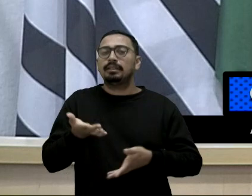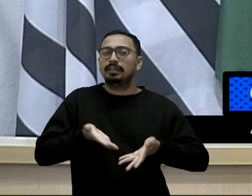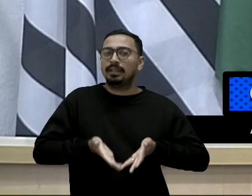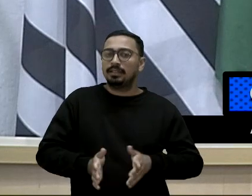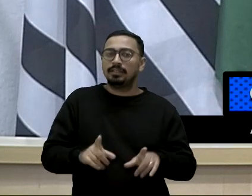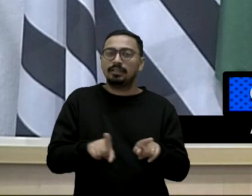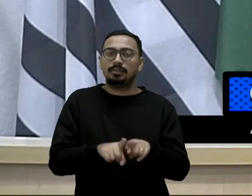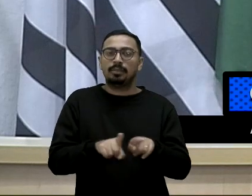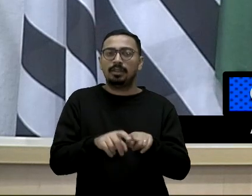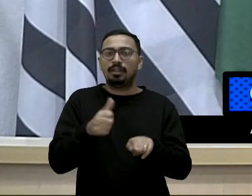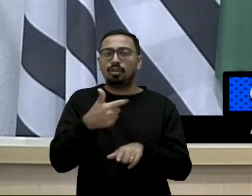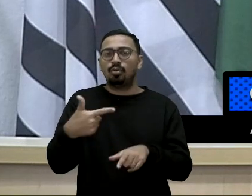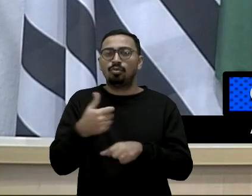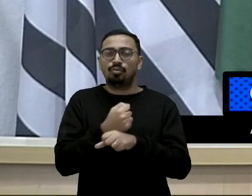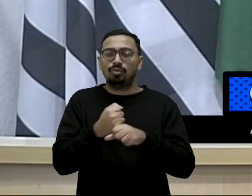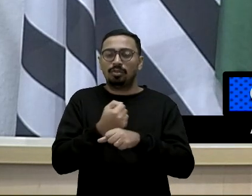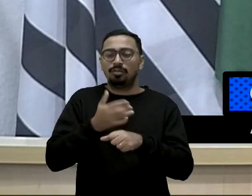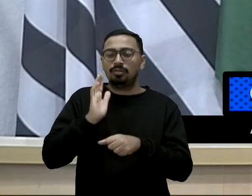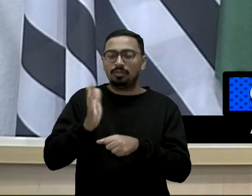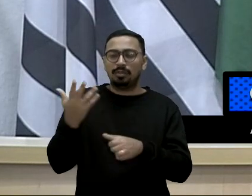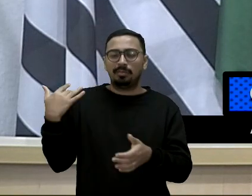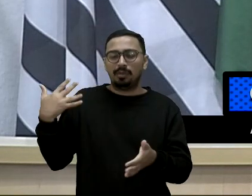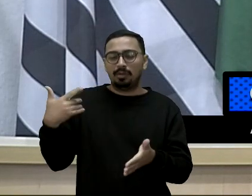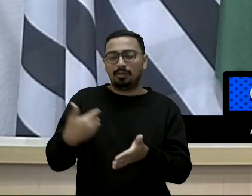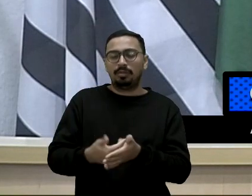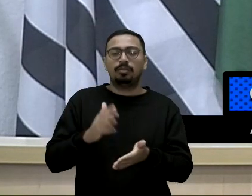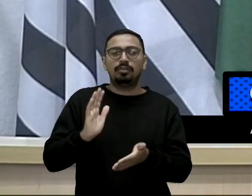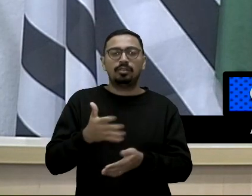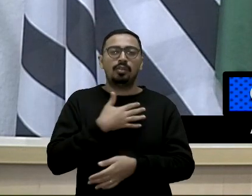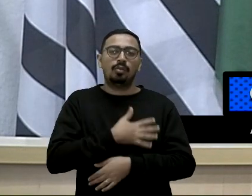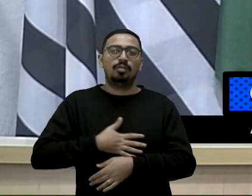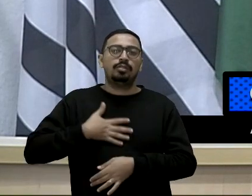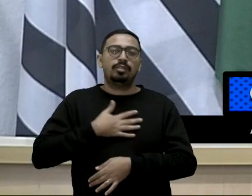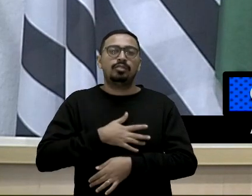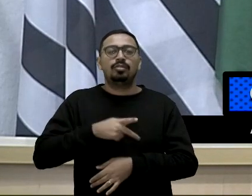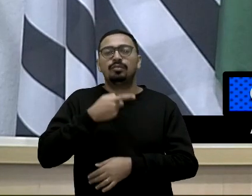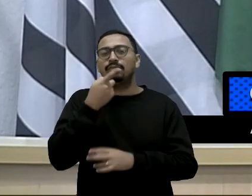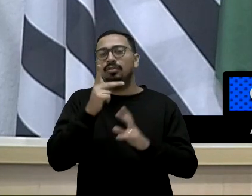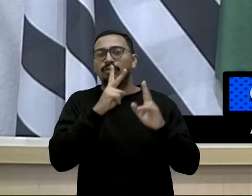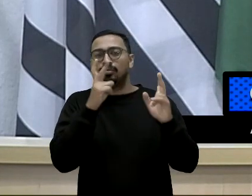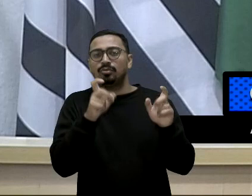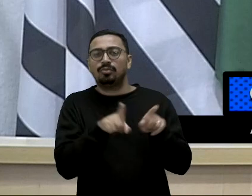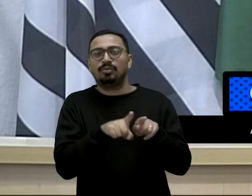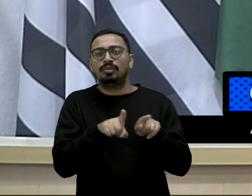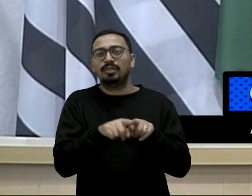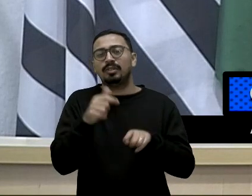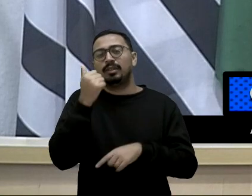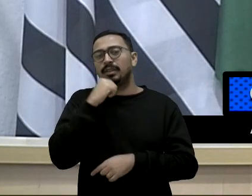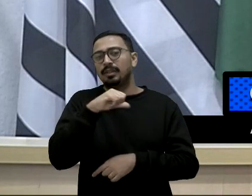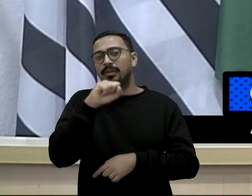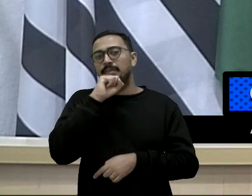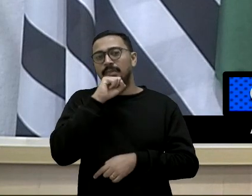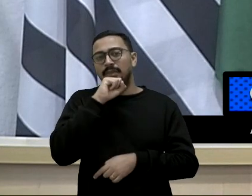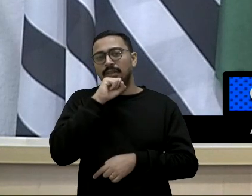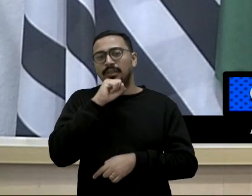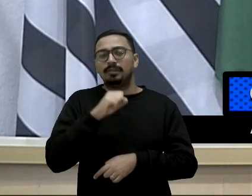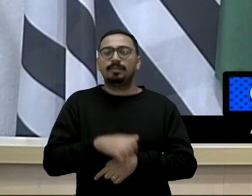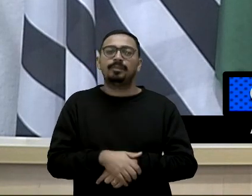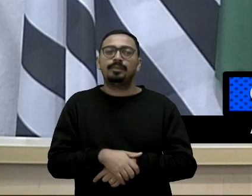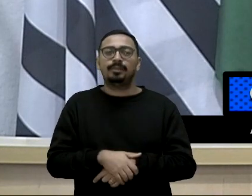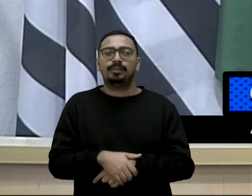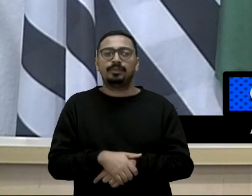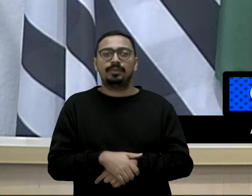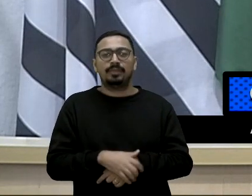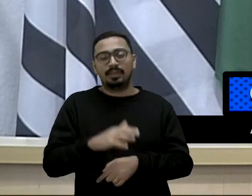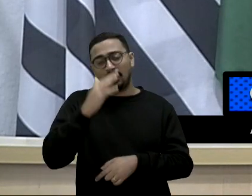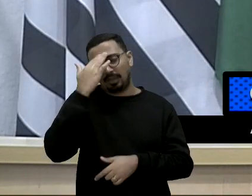anos atrás. Então, eu gostaria aqui, né, falar sobre a mãe. Acredito que